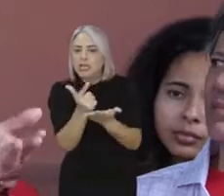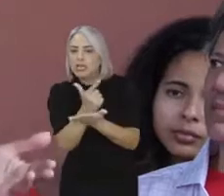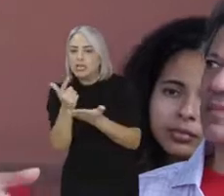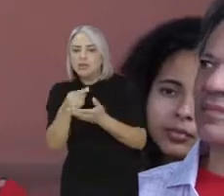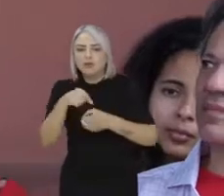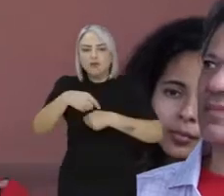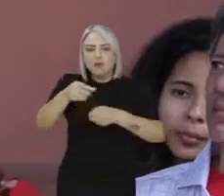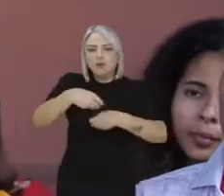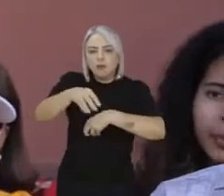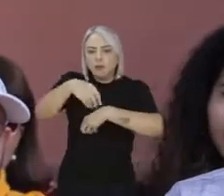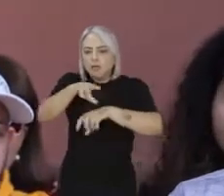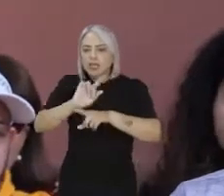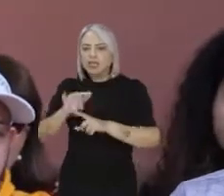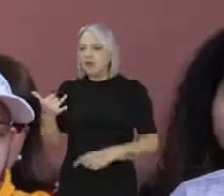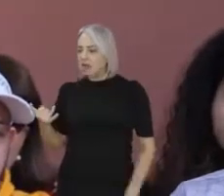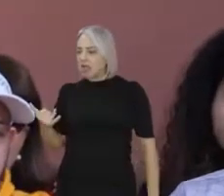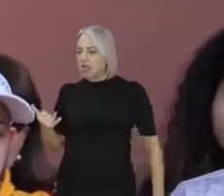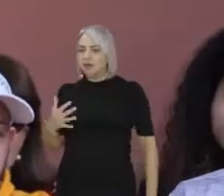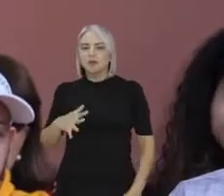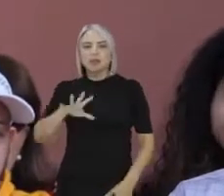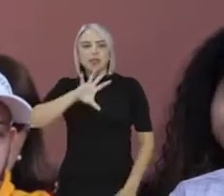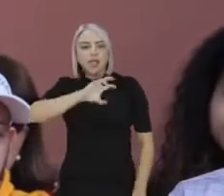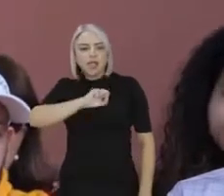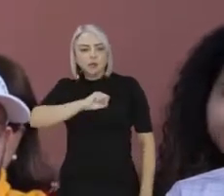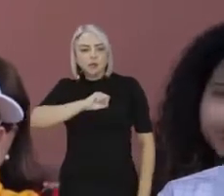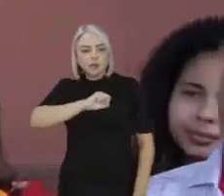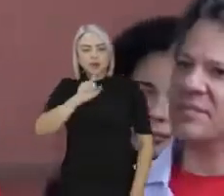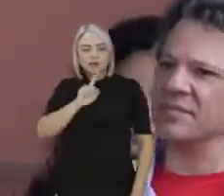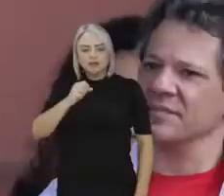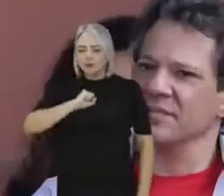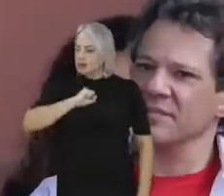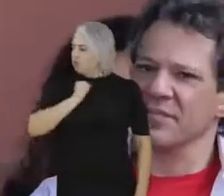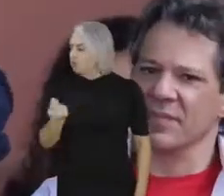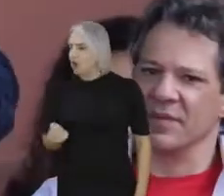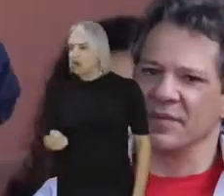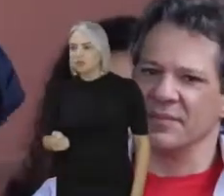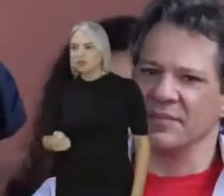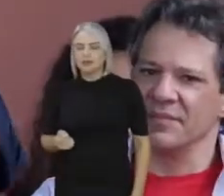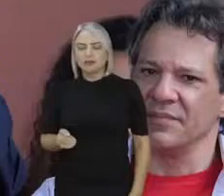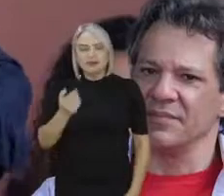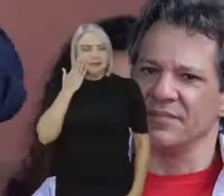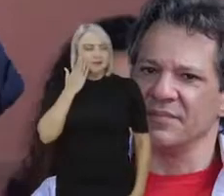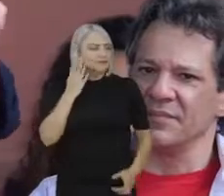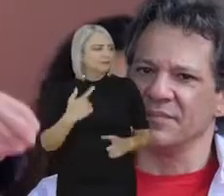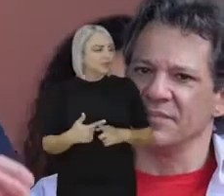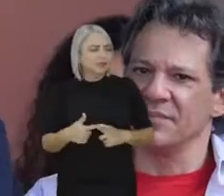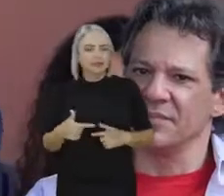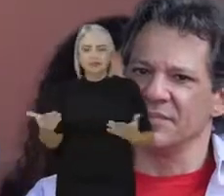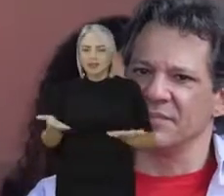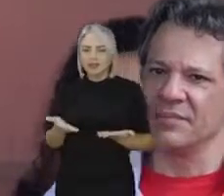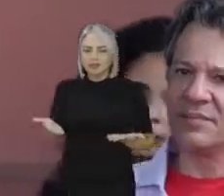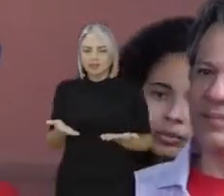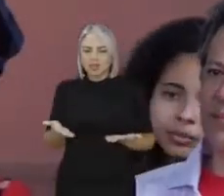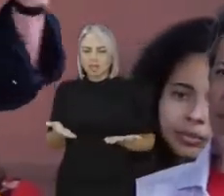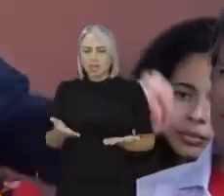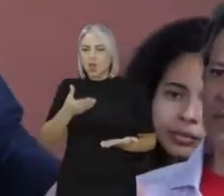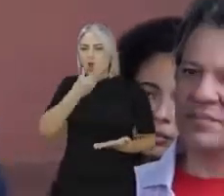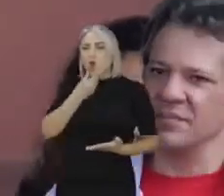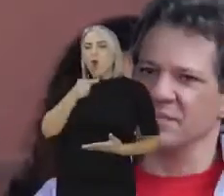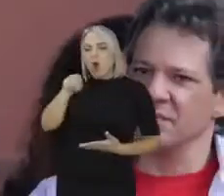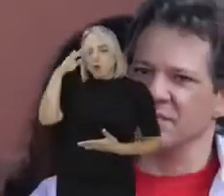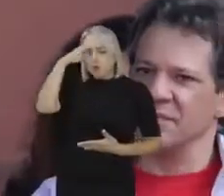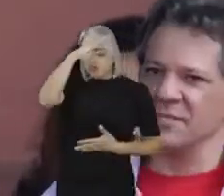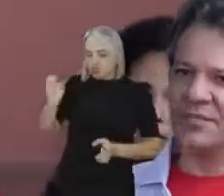falar em amor e não em ódio. Sabe, porque nós temos hoje um estimulador do ódio, um estimulador da